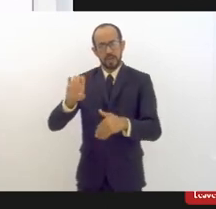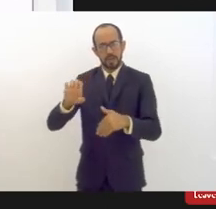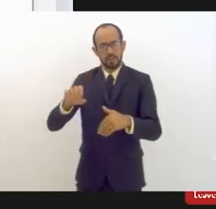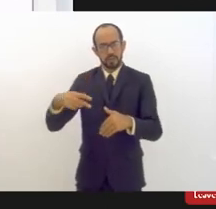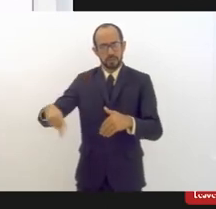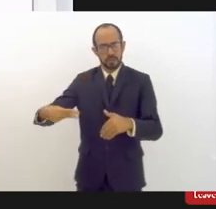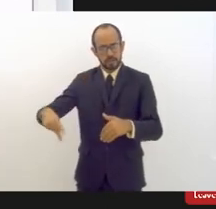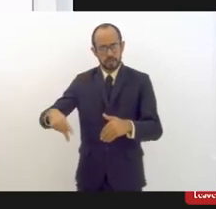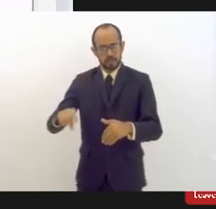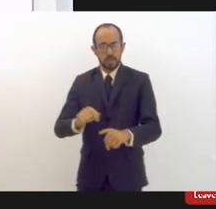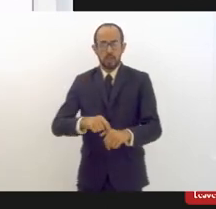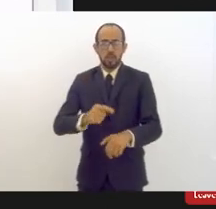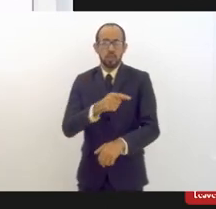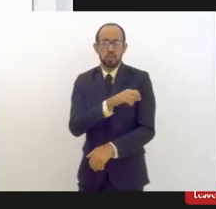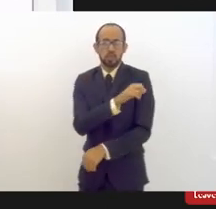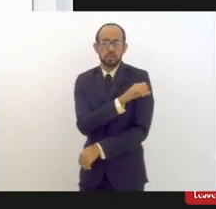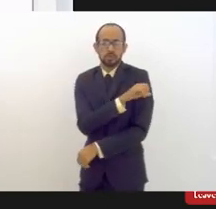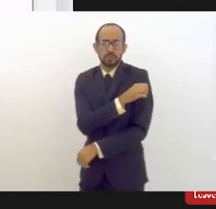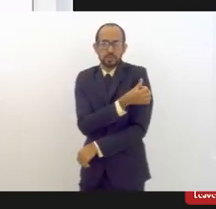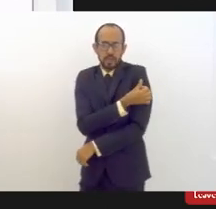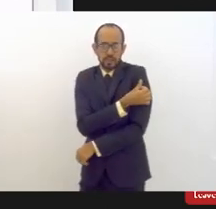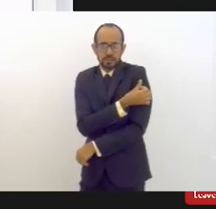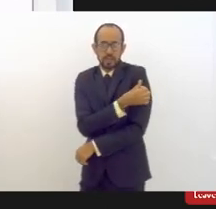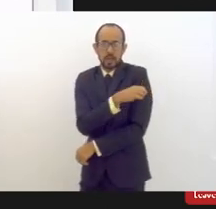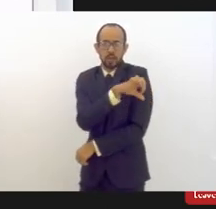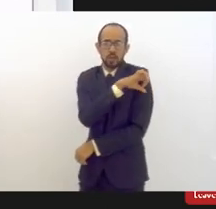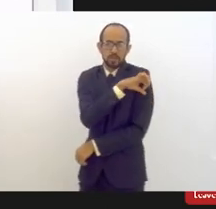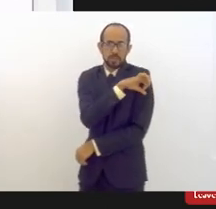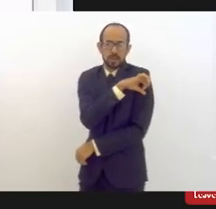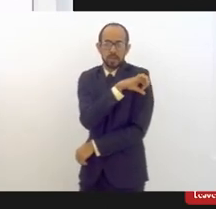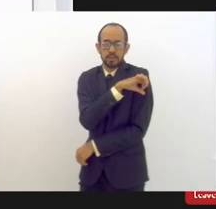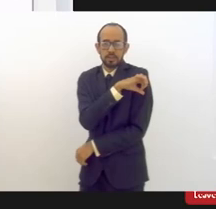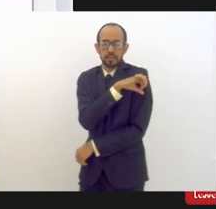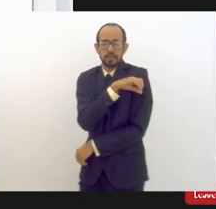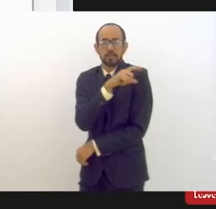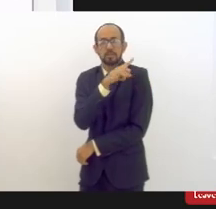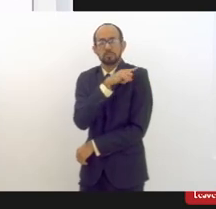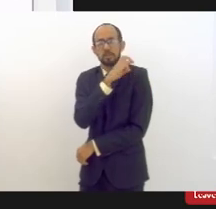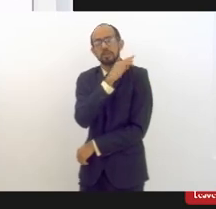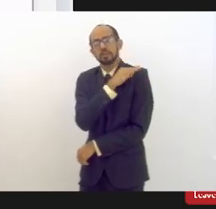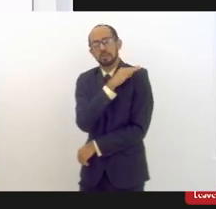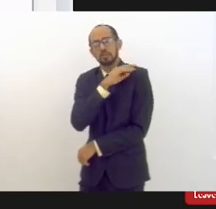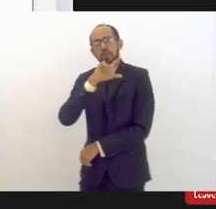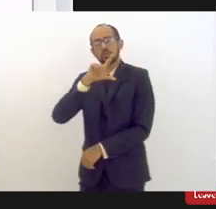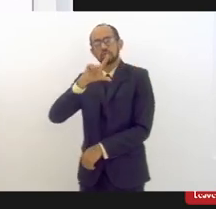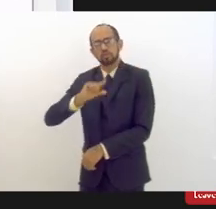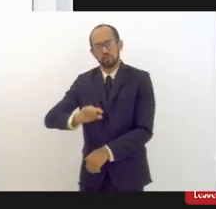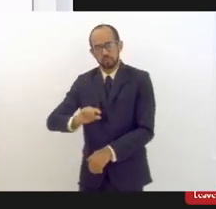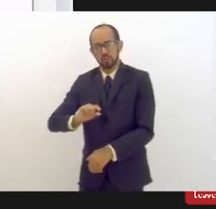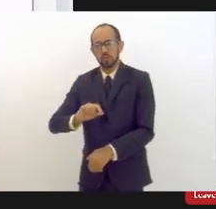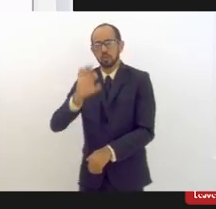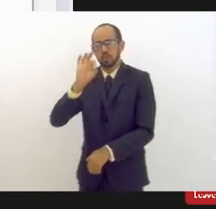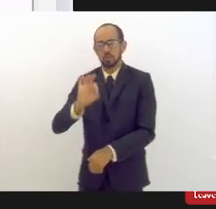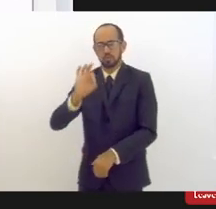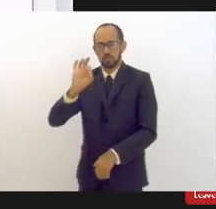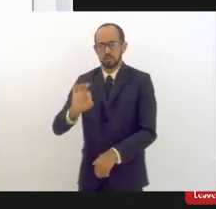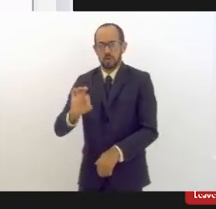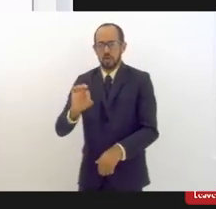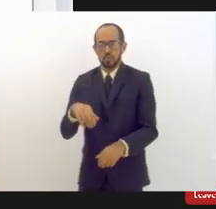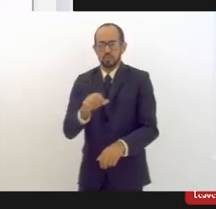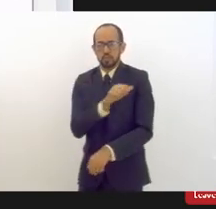Fundamental 2 quanto no Ensino Médio uma queda ali em 21, né, em relação ao percentual de